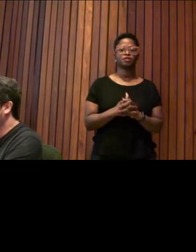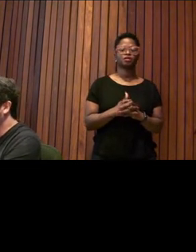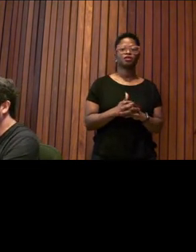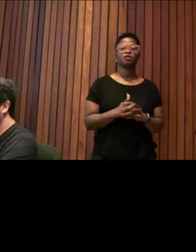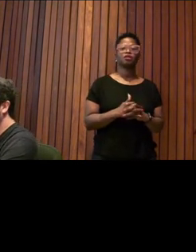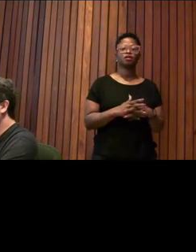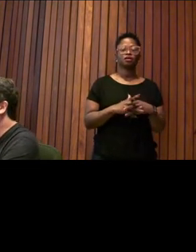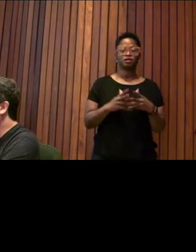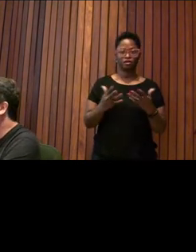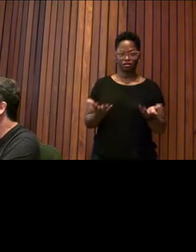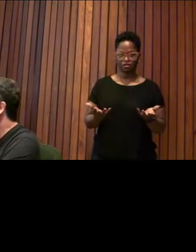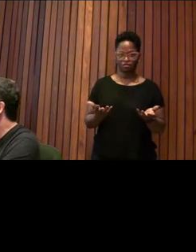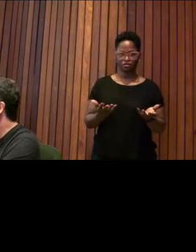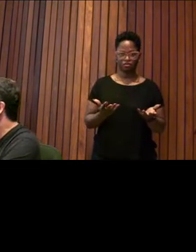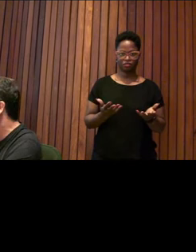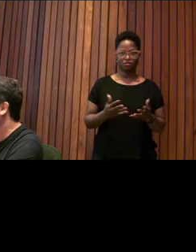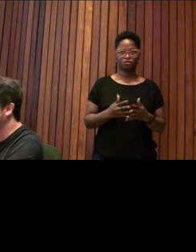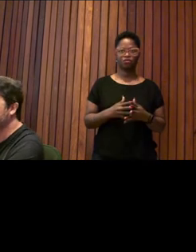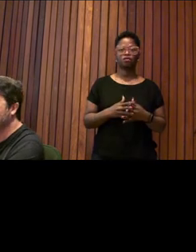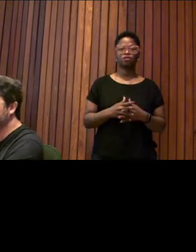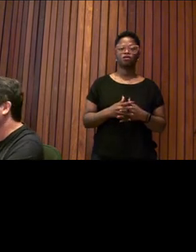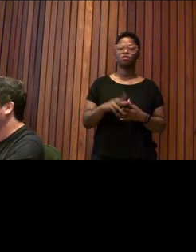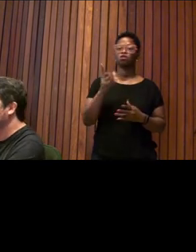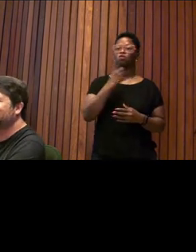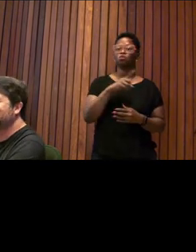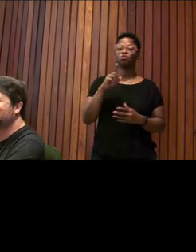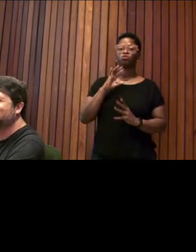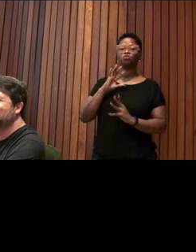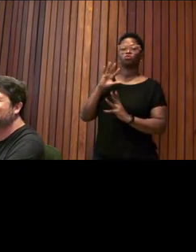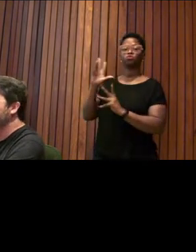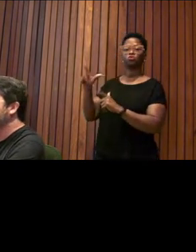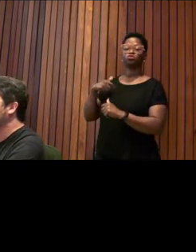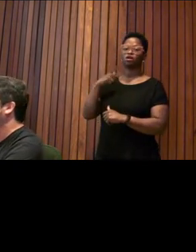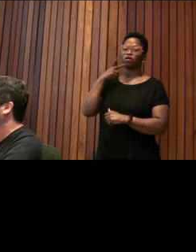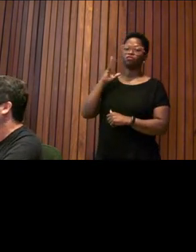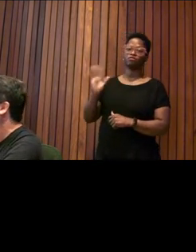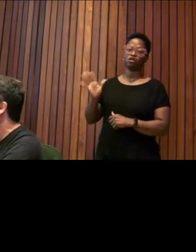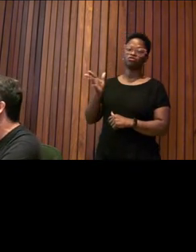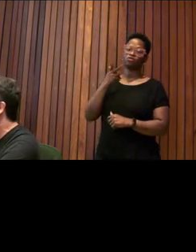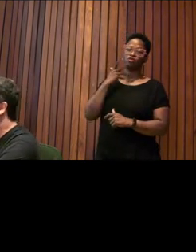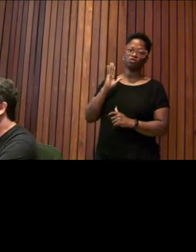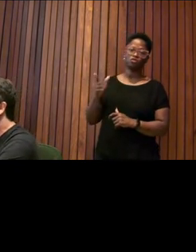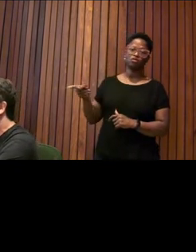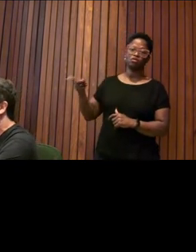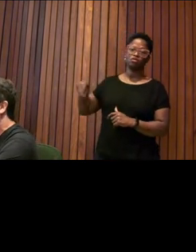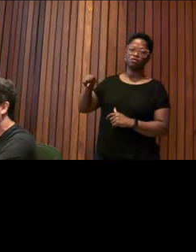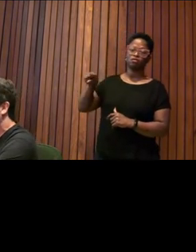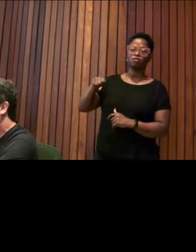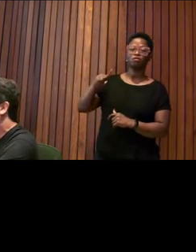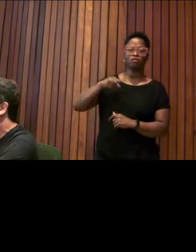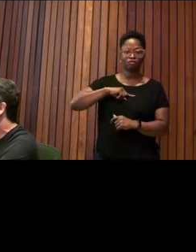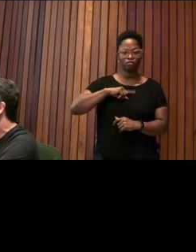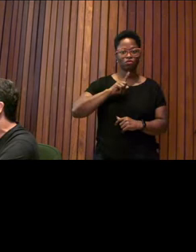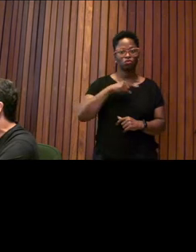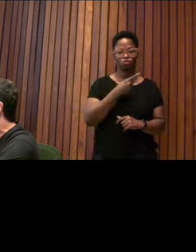Bom, é bom ser o último, que tudo que tinha que ser foi dito, né? Não, mas